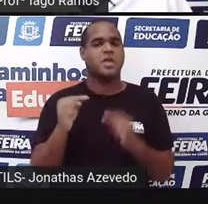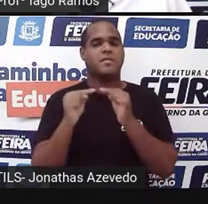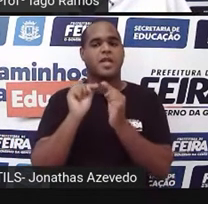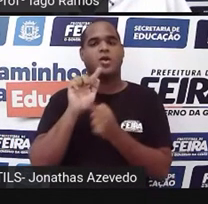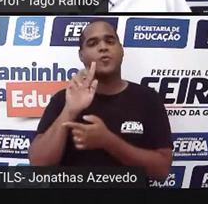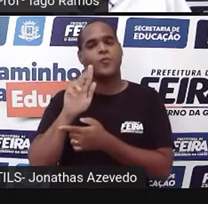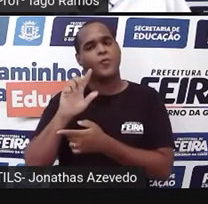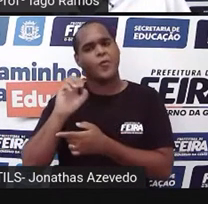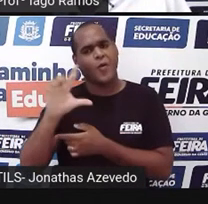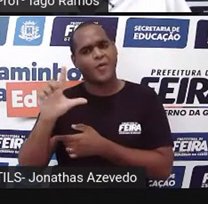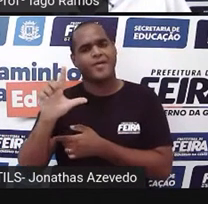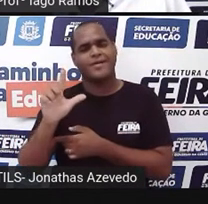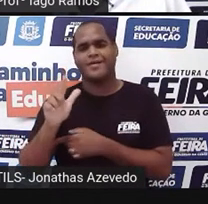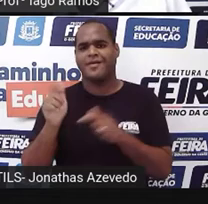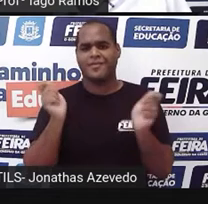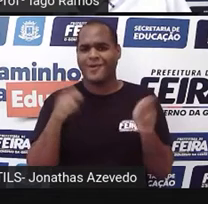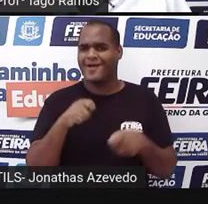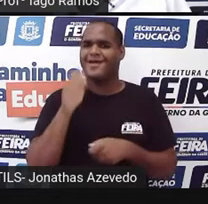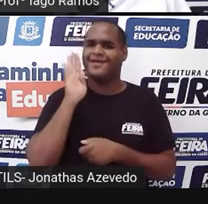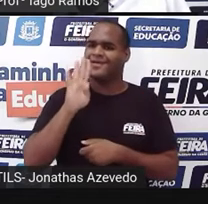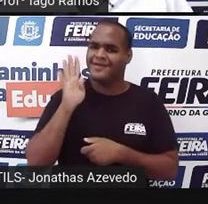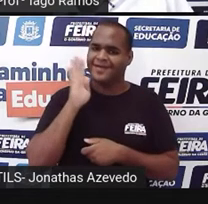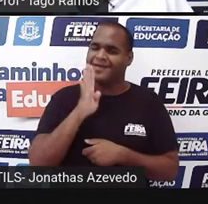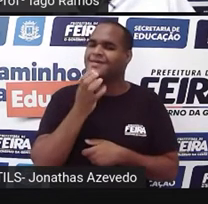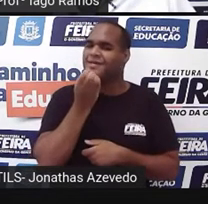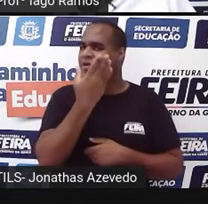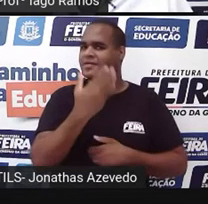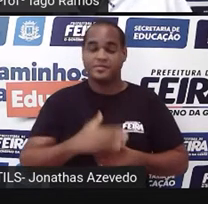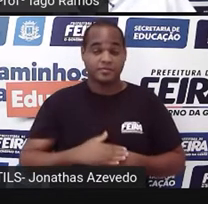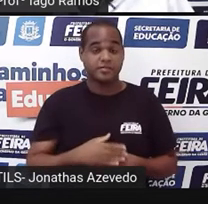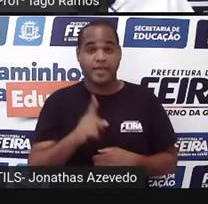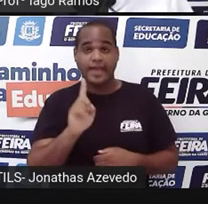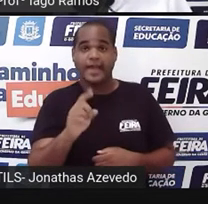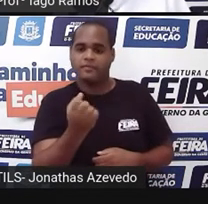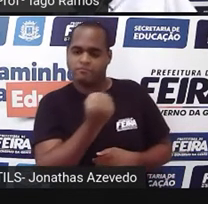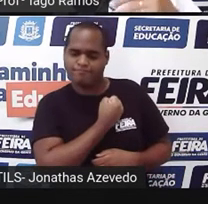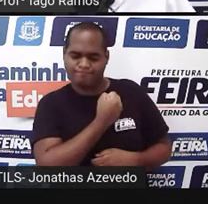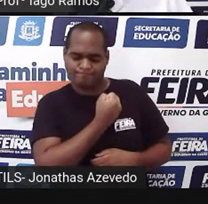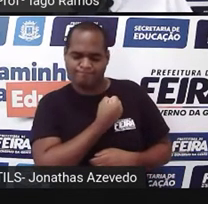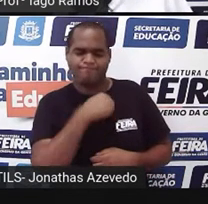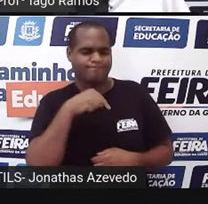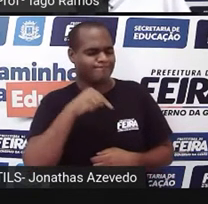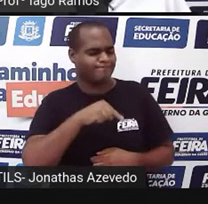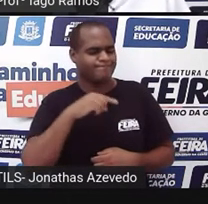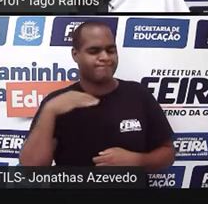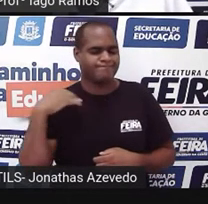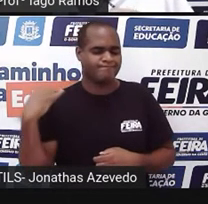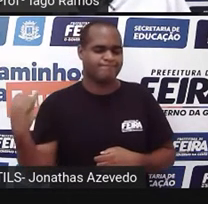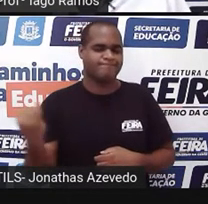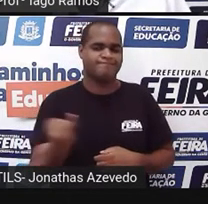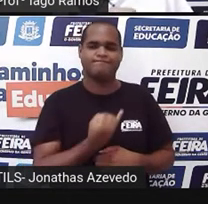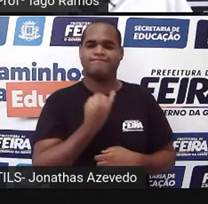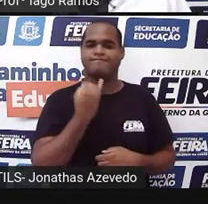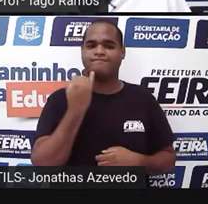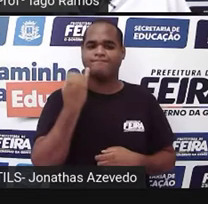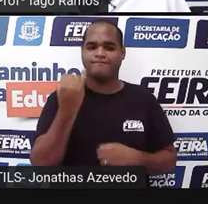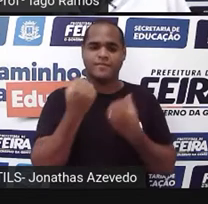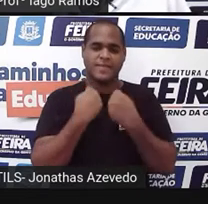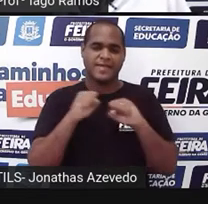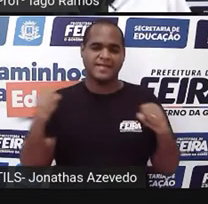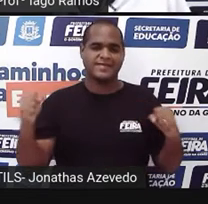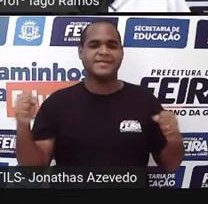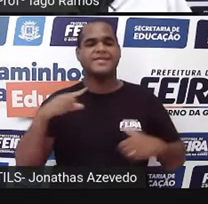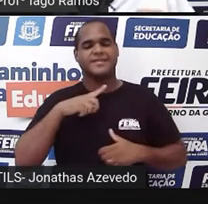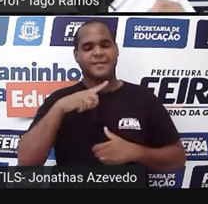Google olha só que bacana isso não é é um número muito muito muito muito grande